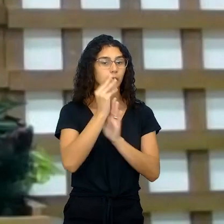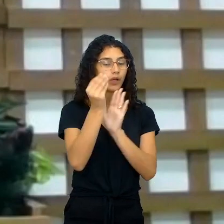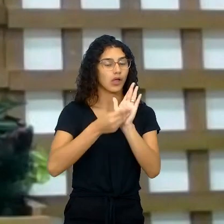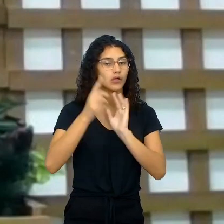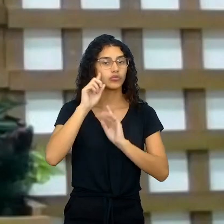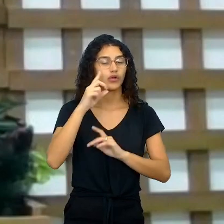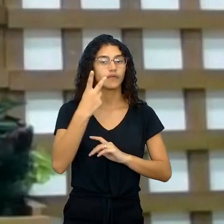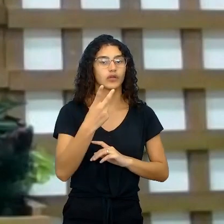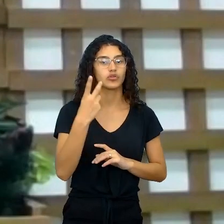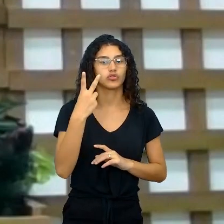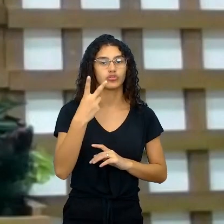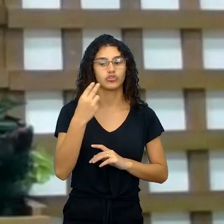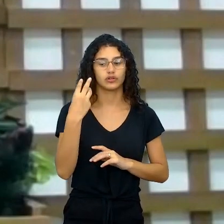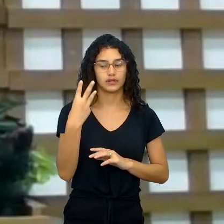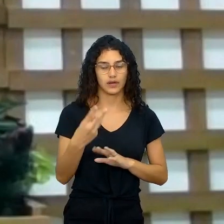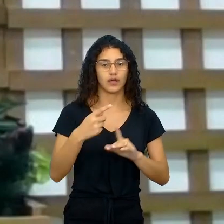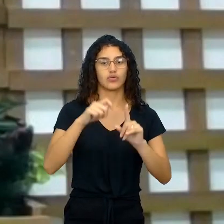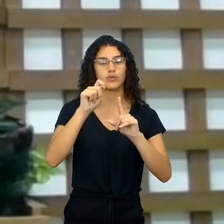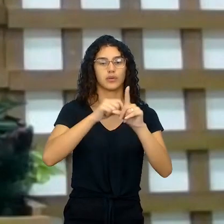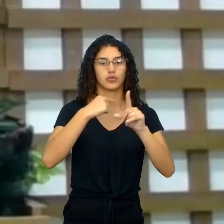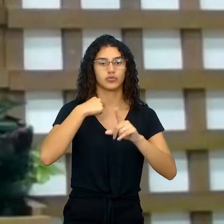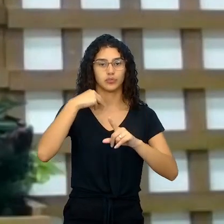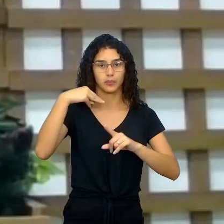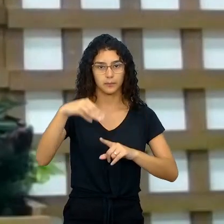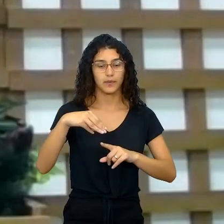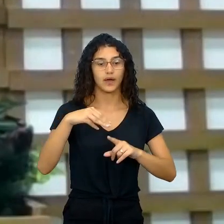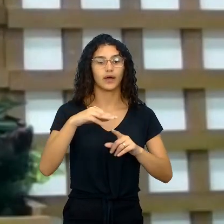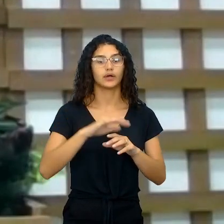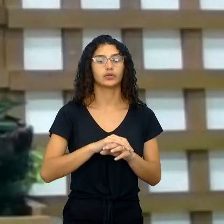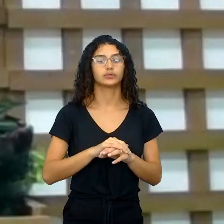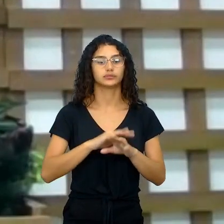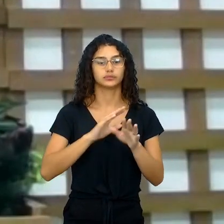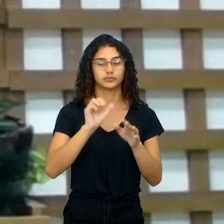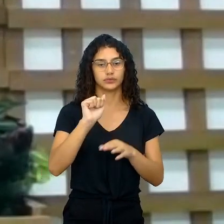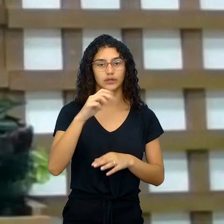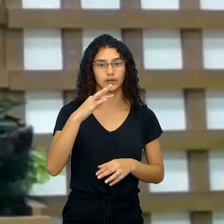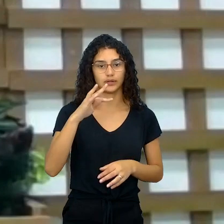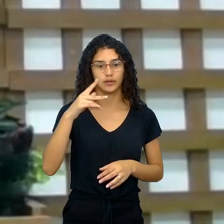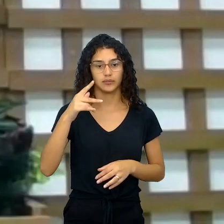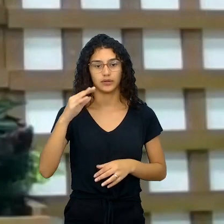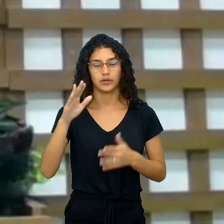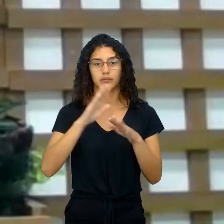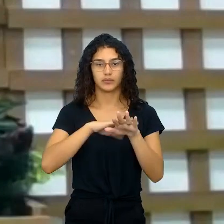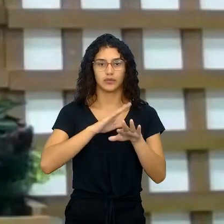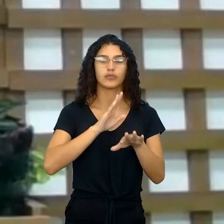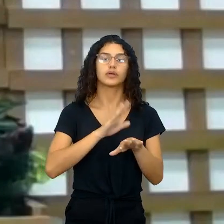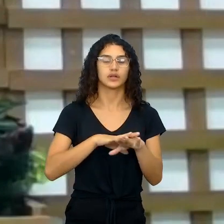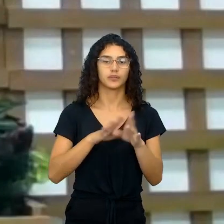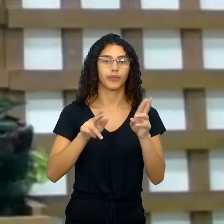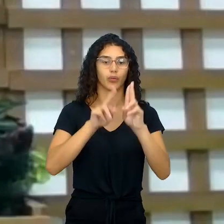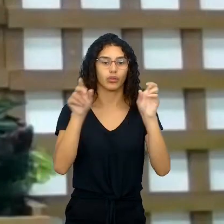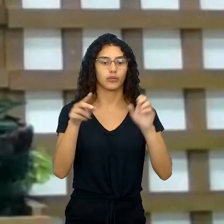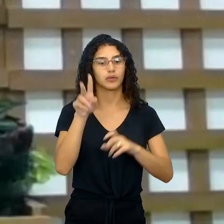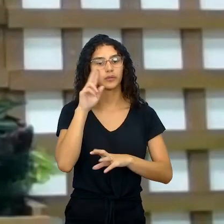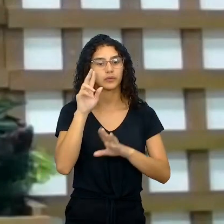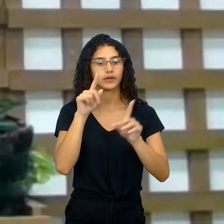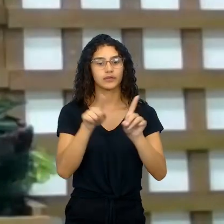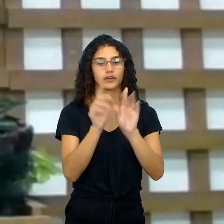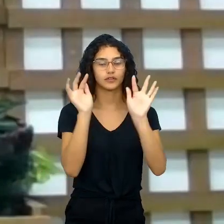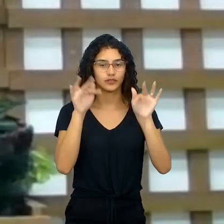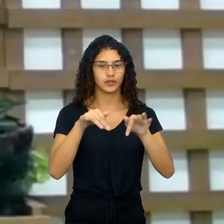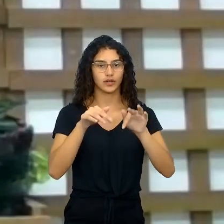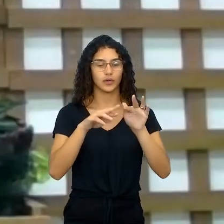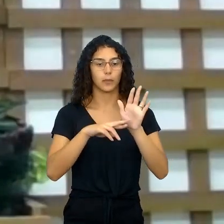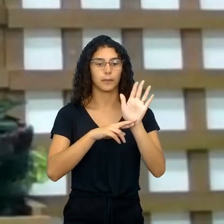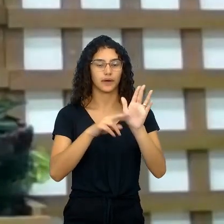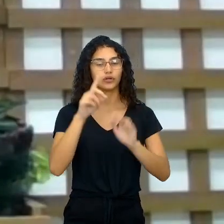de maio uma TPC para os anos iniciais para tratar dessa temática. Então, fica aí depois o reforço aí no final da